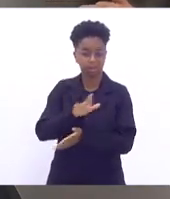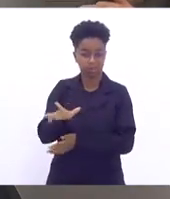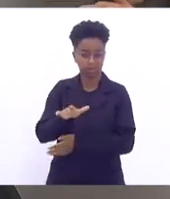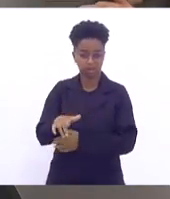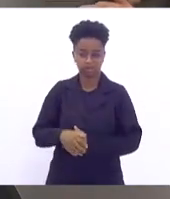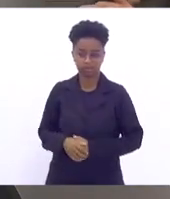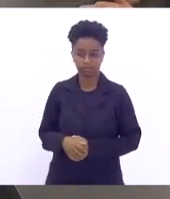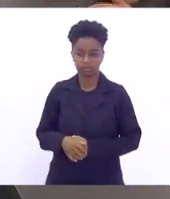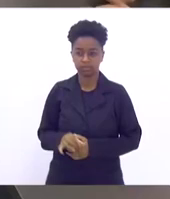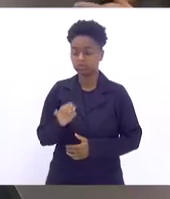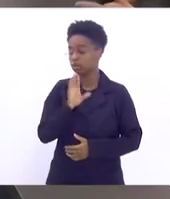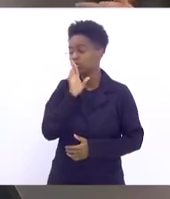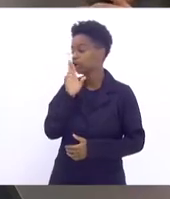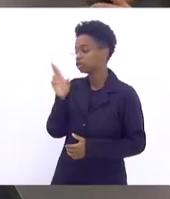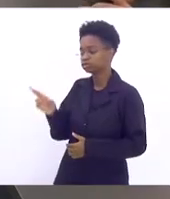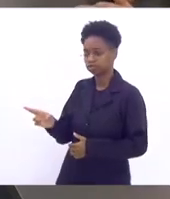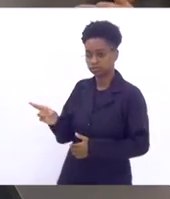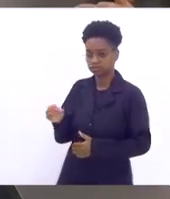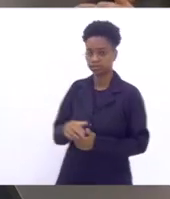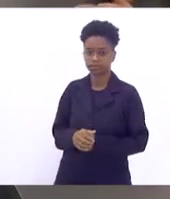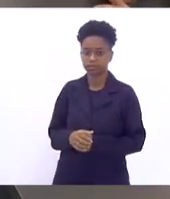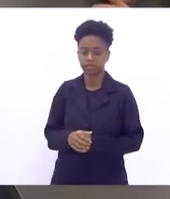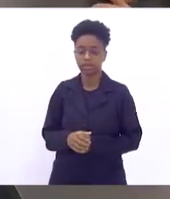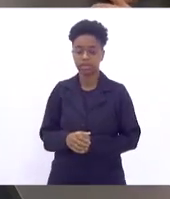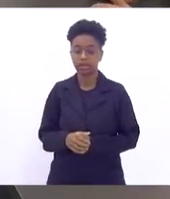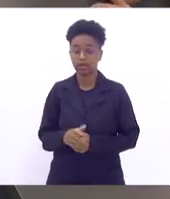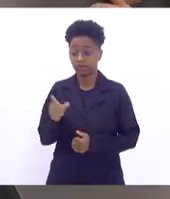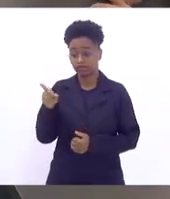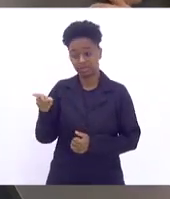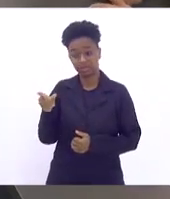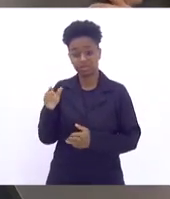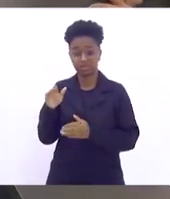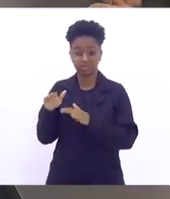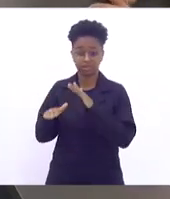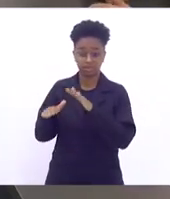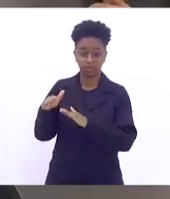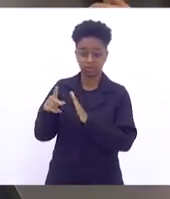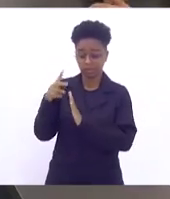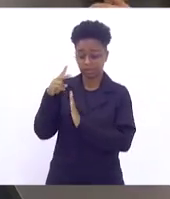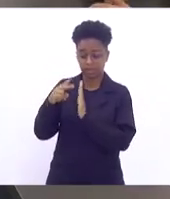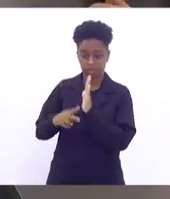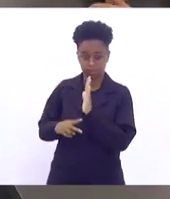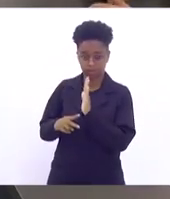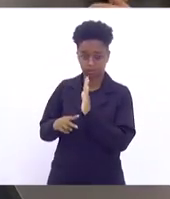deputada Verônica deputada Verônica vossa excelência Talvez esteja lendo